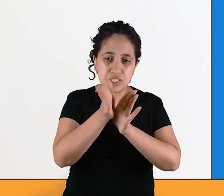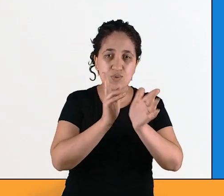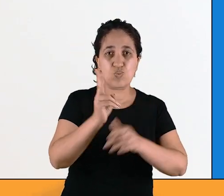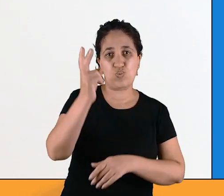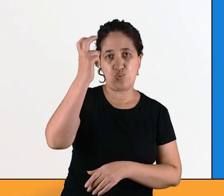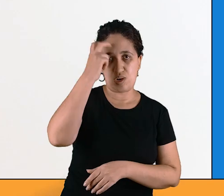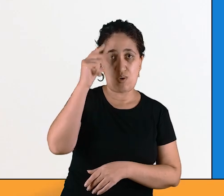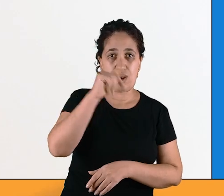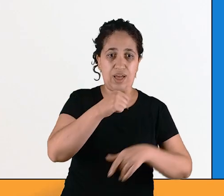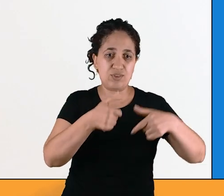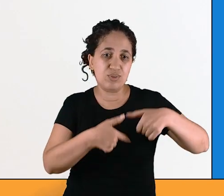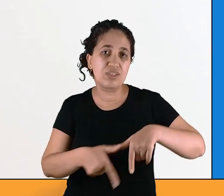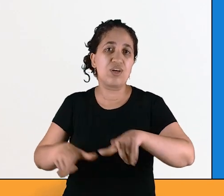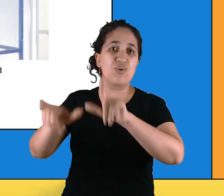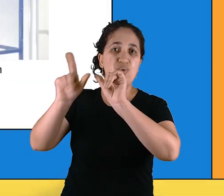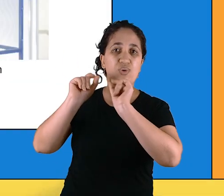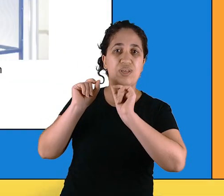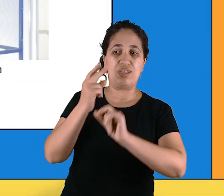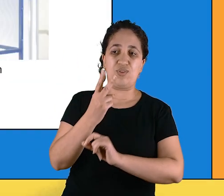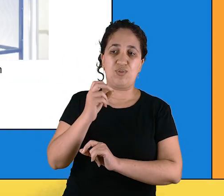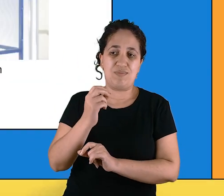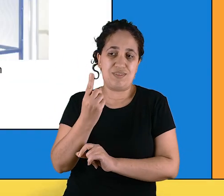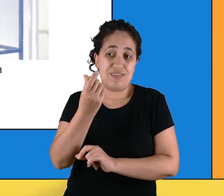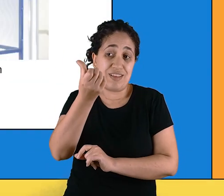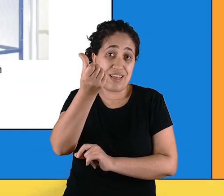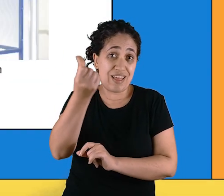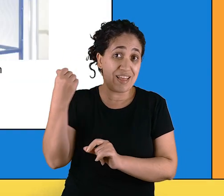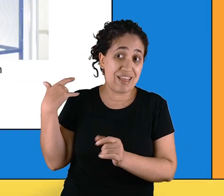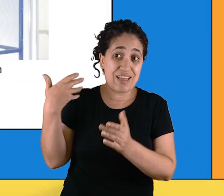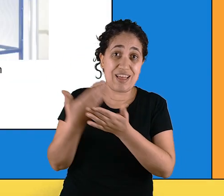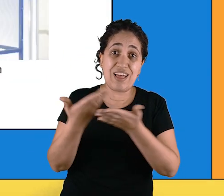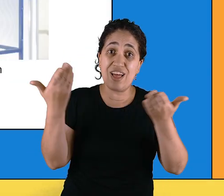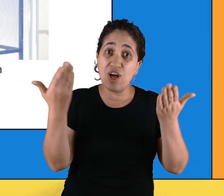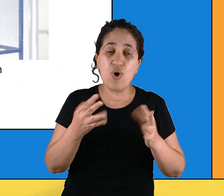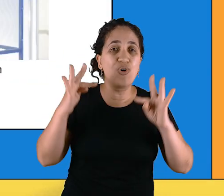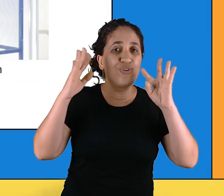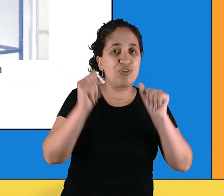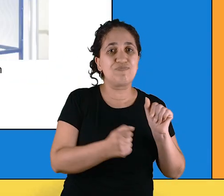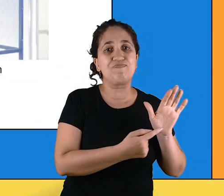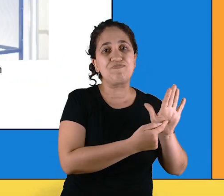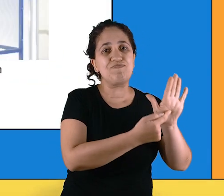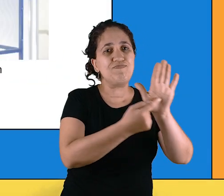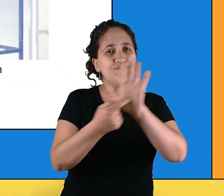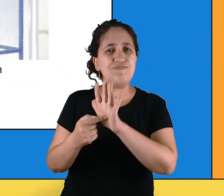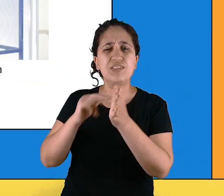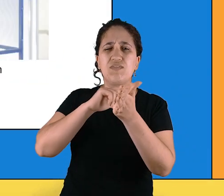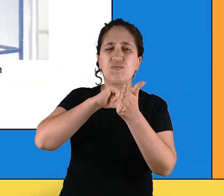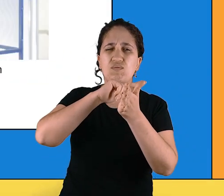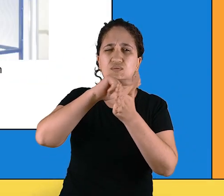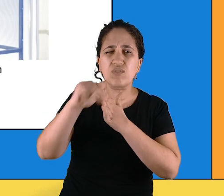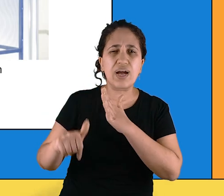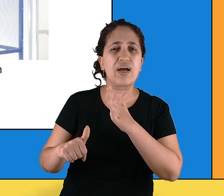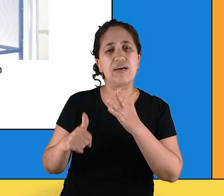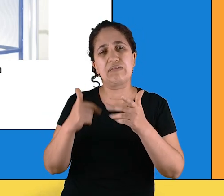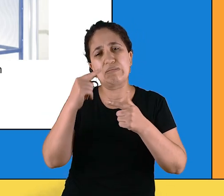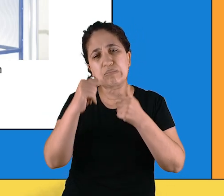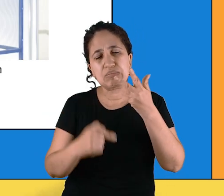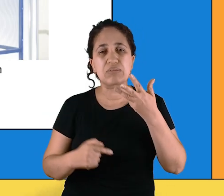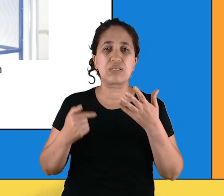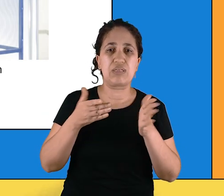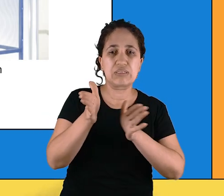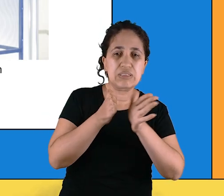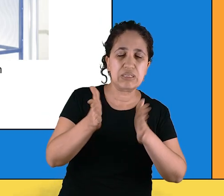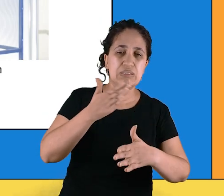cultural. Então, lá no Itaú Cultural, desde 2016, todas as exposições têm vários recursos de